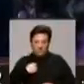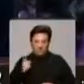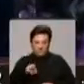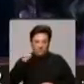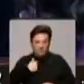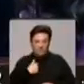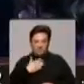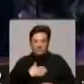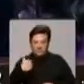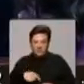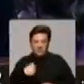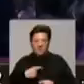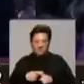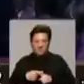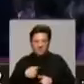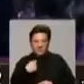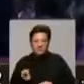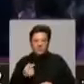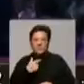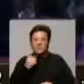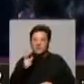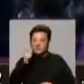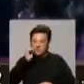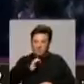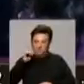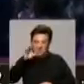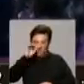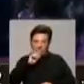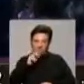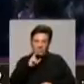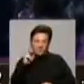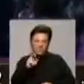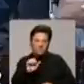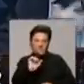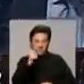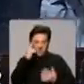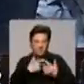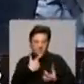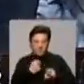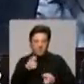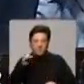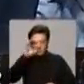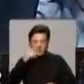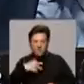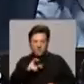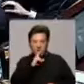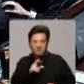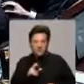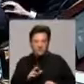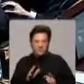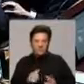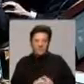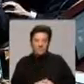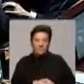somos os primeiros a estar interessados em que o senhor Primeiro-Ministro possa responder às vossas questões. E o Primeiro-Ministro vai responder a essas questões.